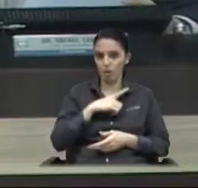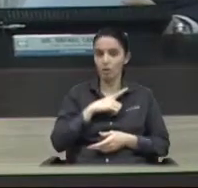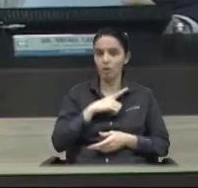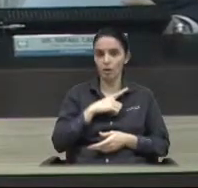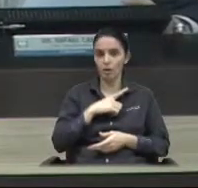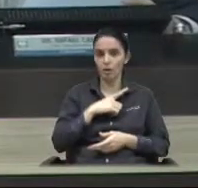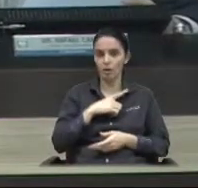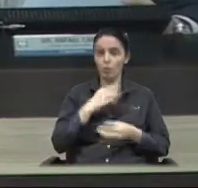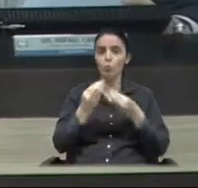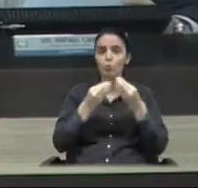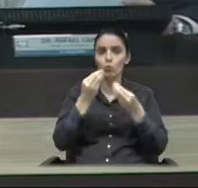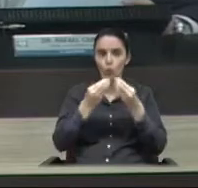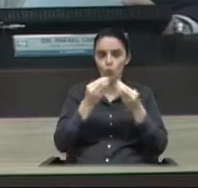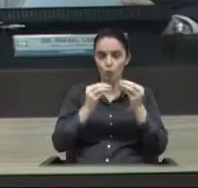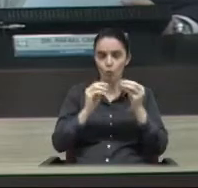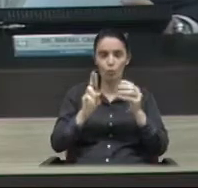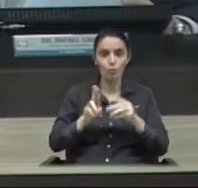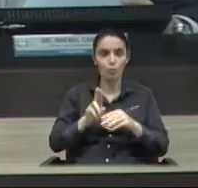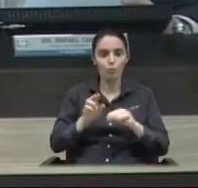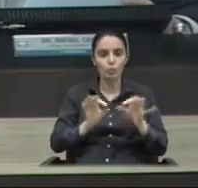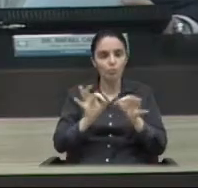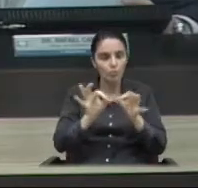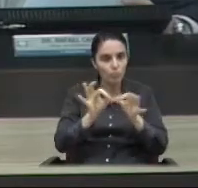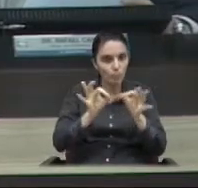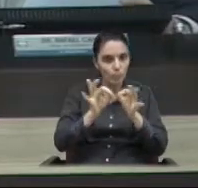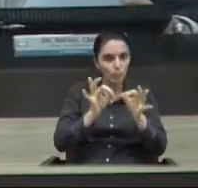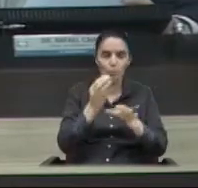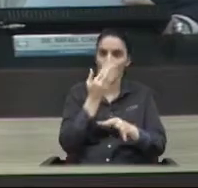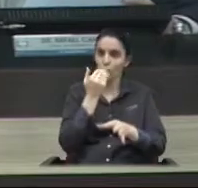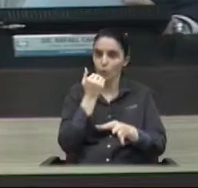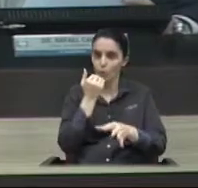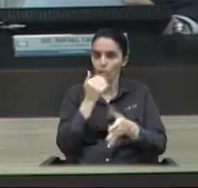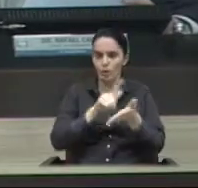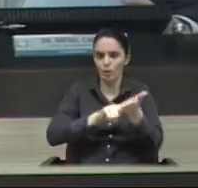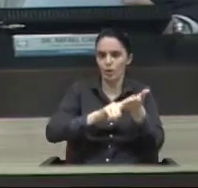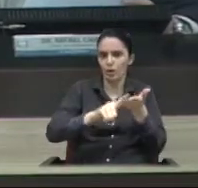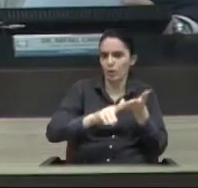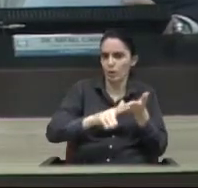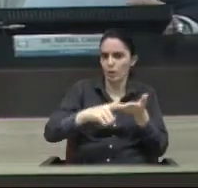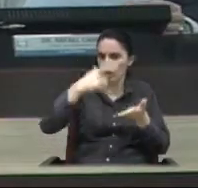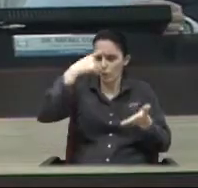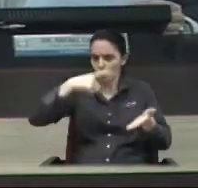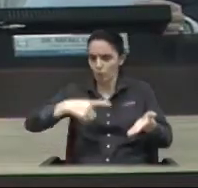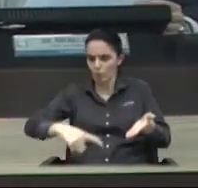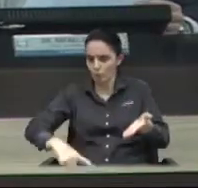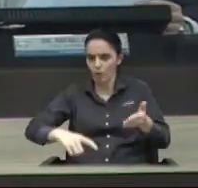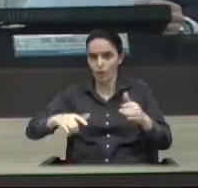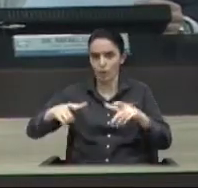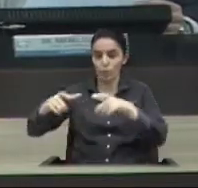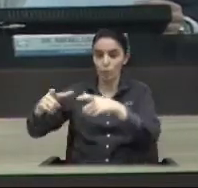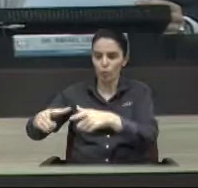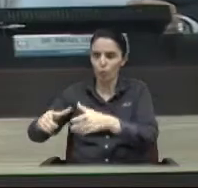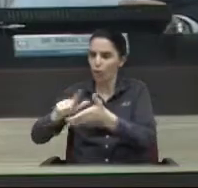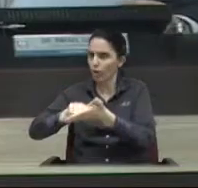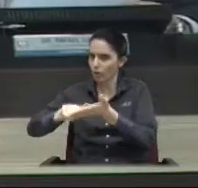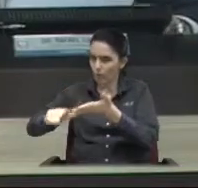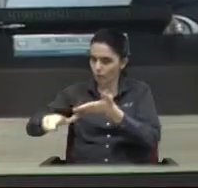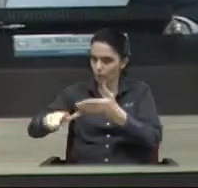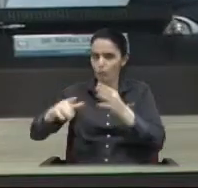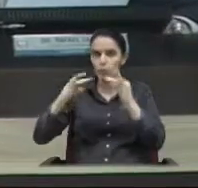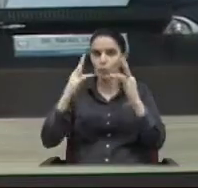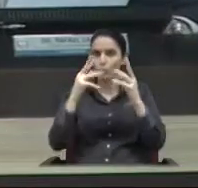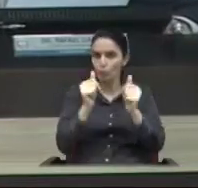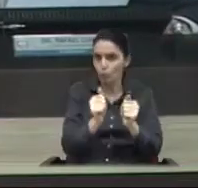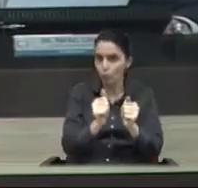manipulação para estabelecer as regras de higiene pessoal às regras de higiene ambiental as regras de higiene dos equipamentos nas